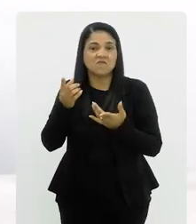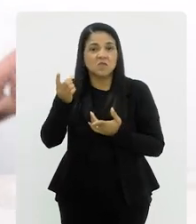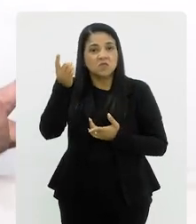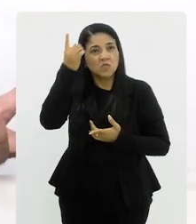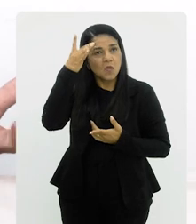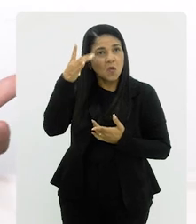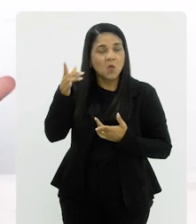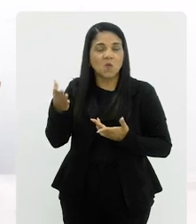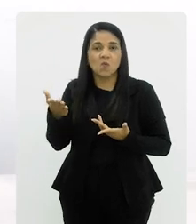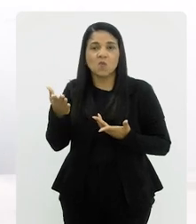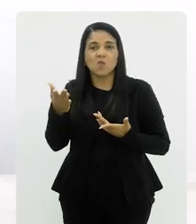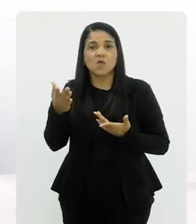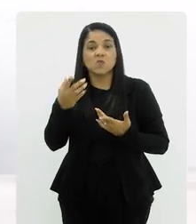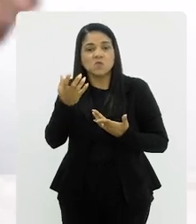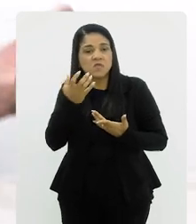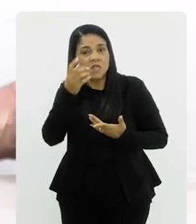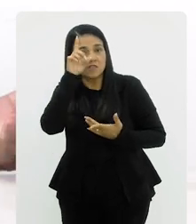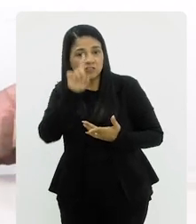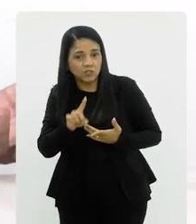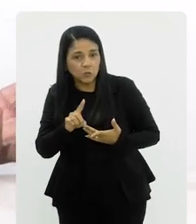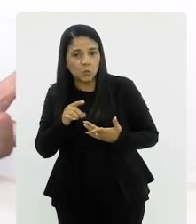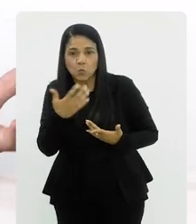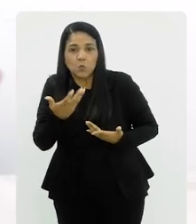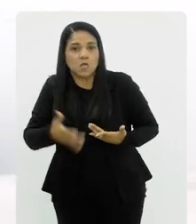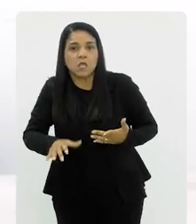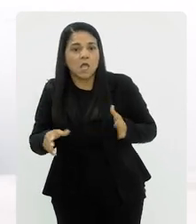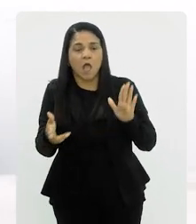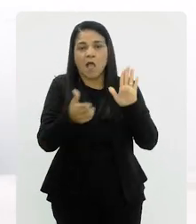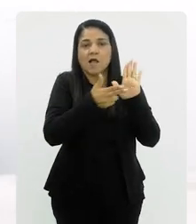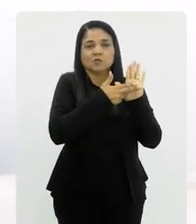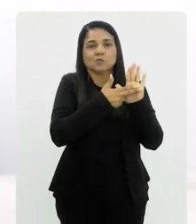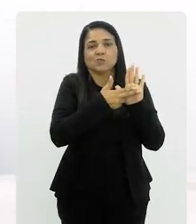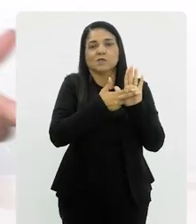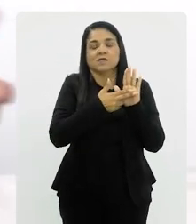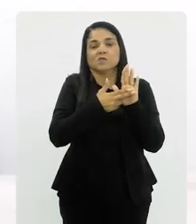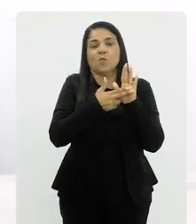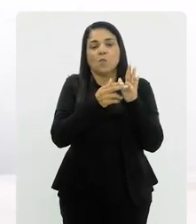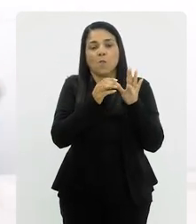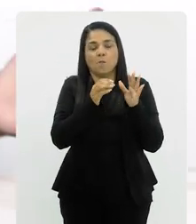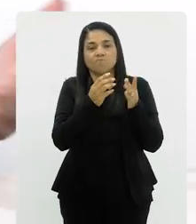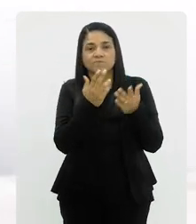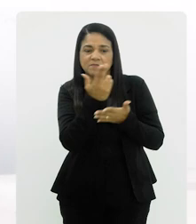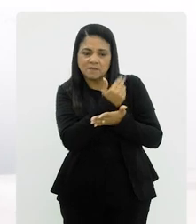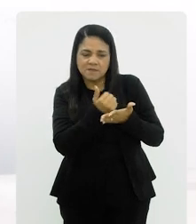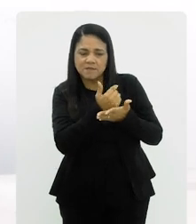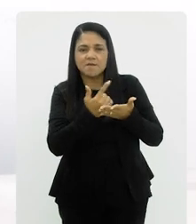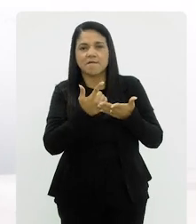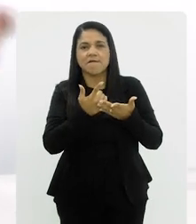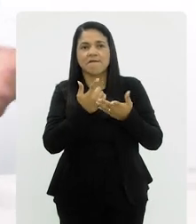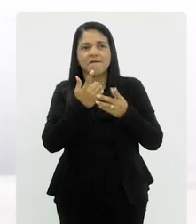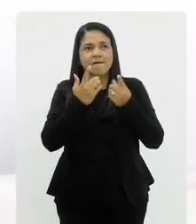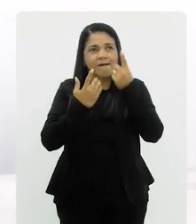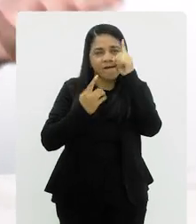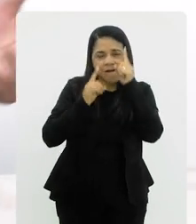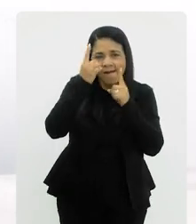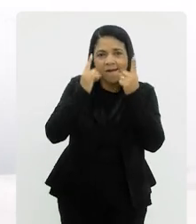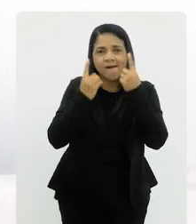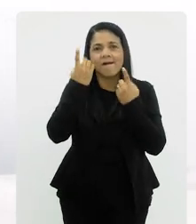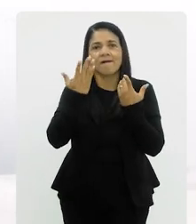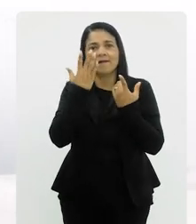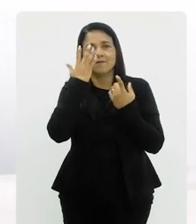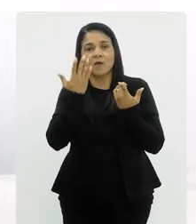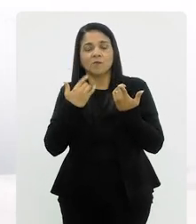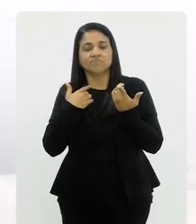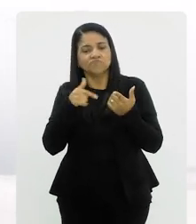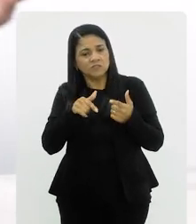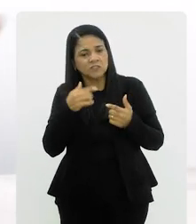ser diretor de carnaval e ninguém quis assumir como carnavalesco. E o amigo meu, ele falou, meu, já que você tem esse sonho, já que você desenha, já que você desenvolve